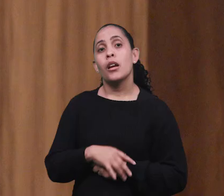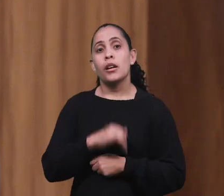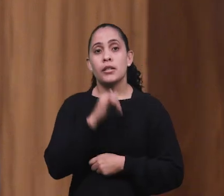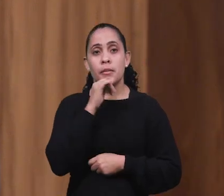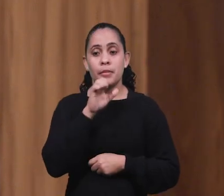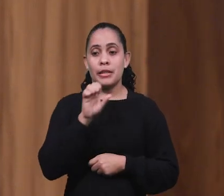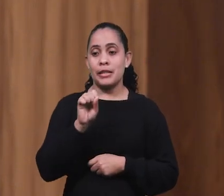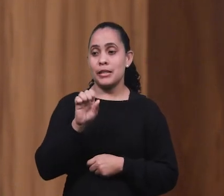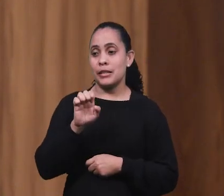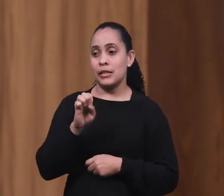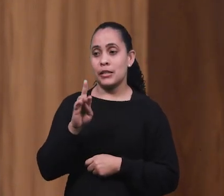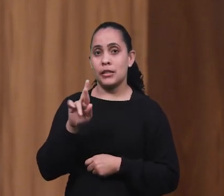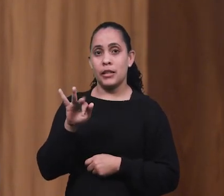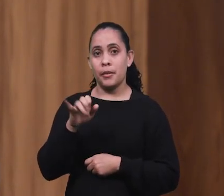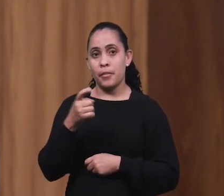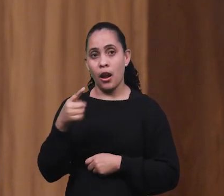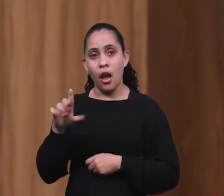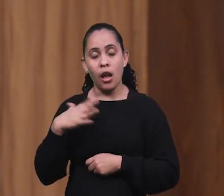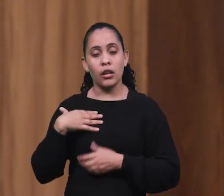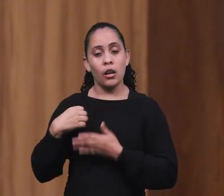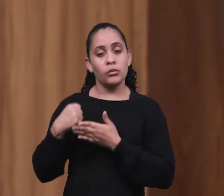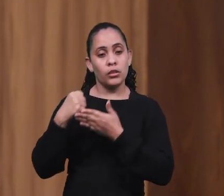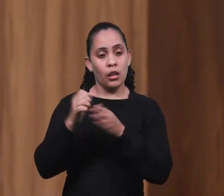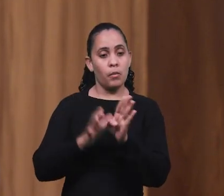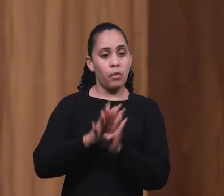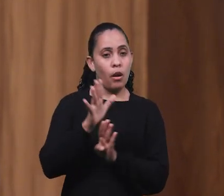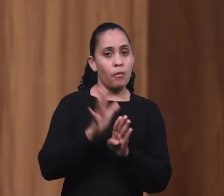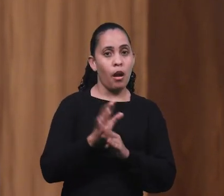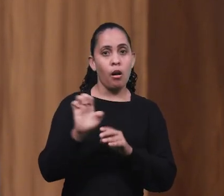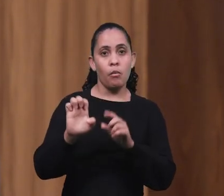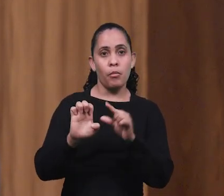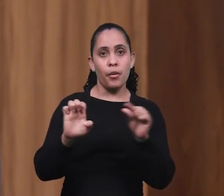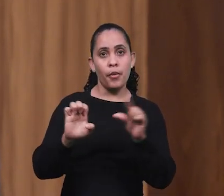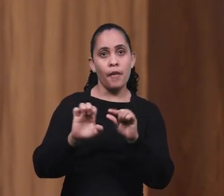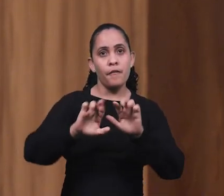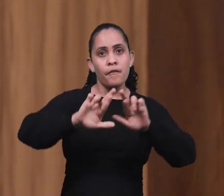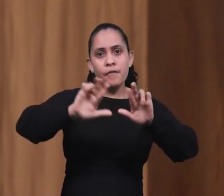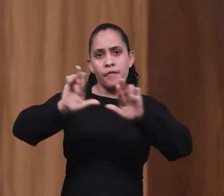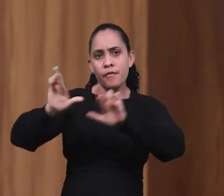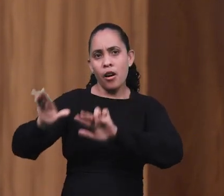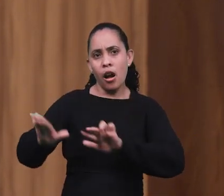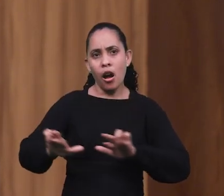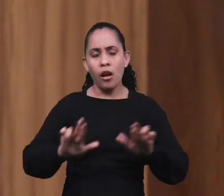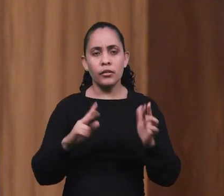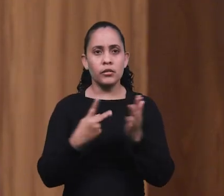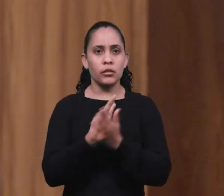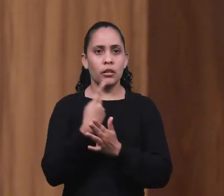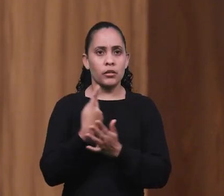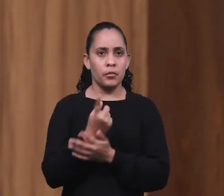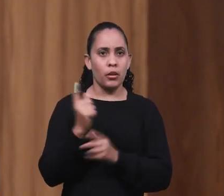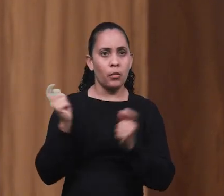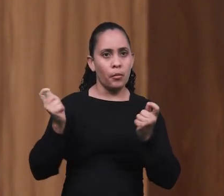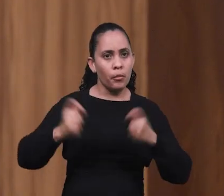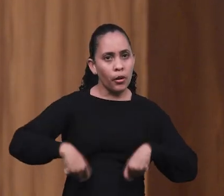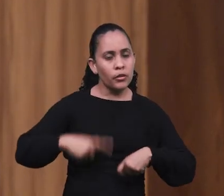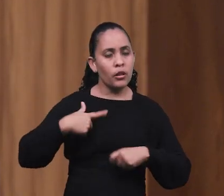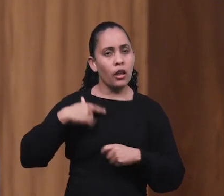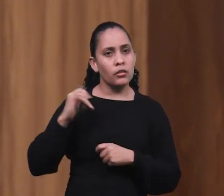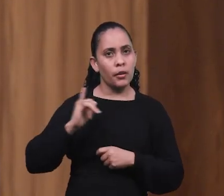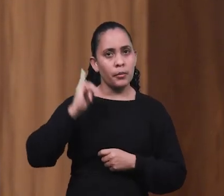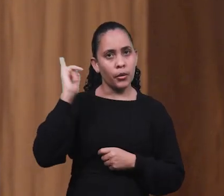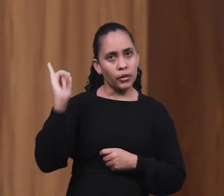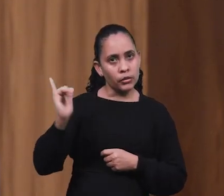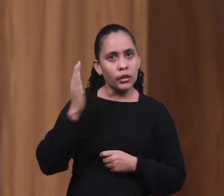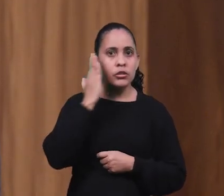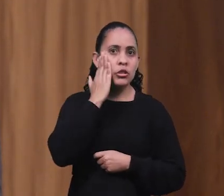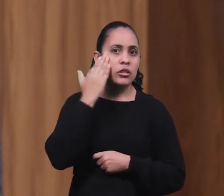Sebrae, que auxilia os empreendedores, gestores de negócios em diversas situações. E isso é importante que